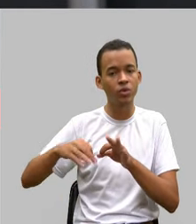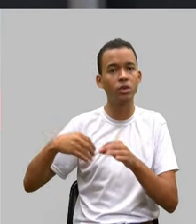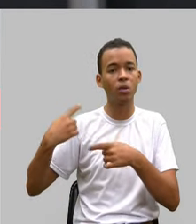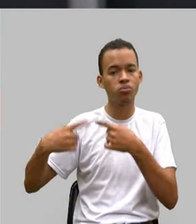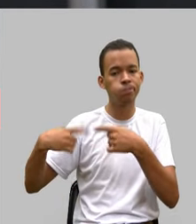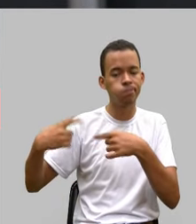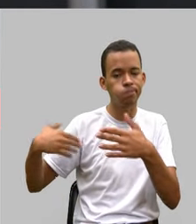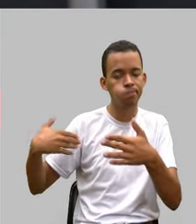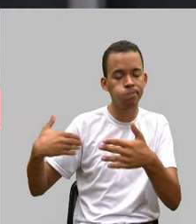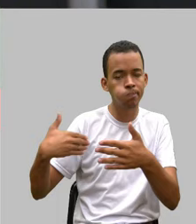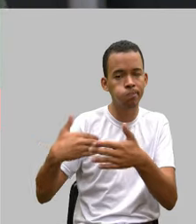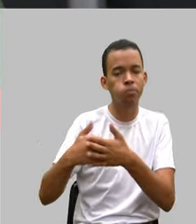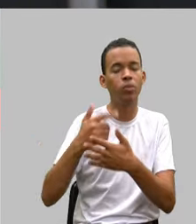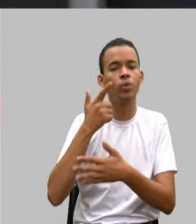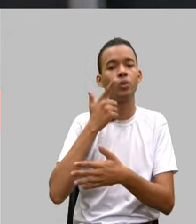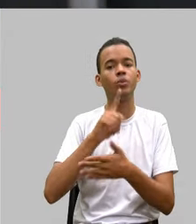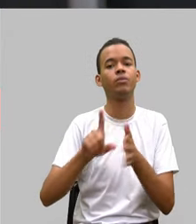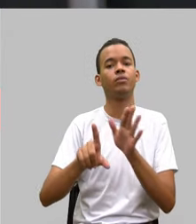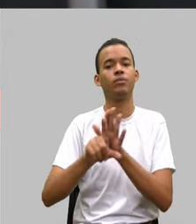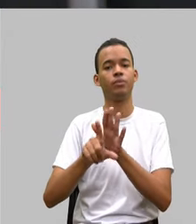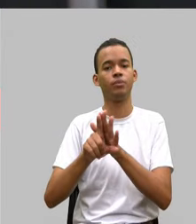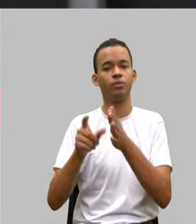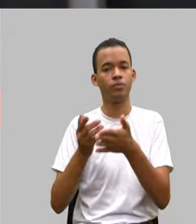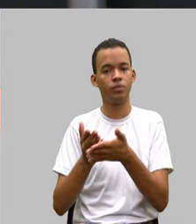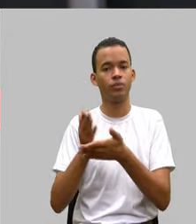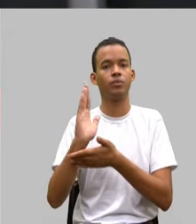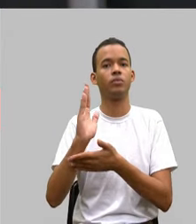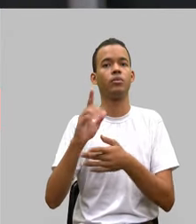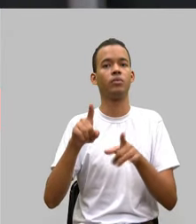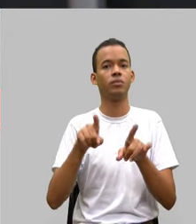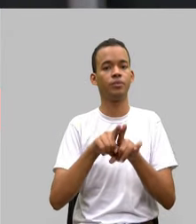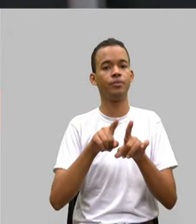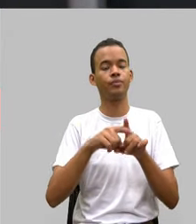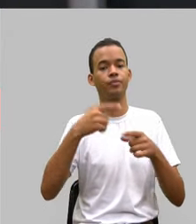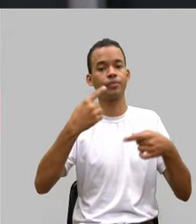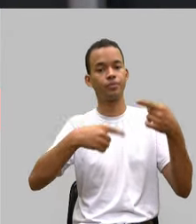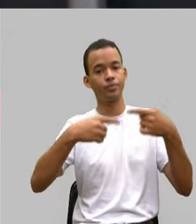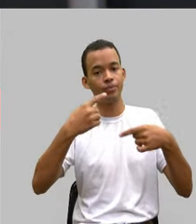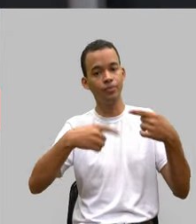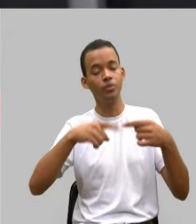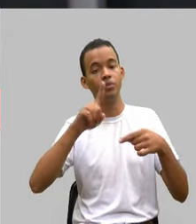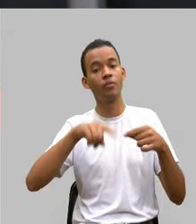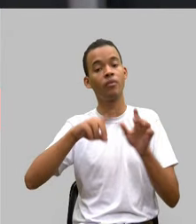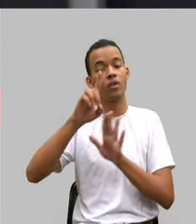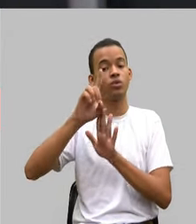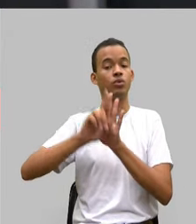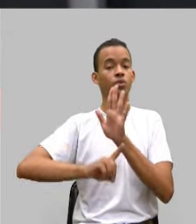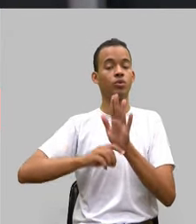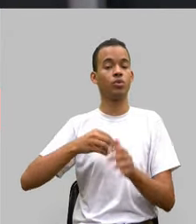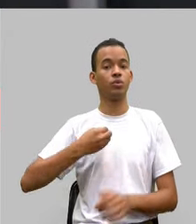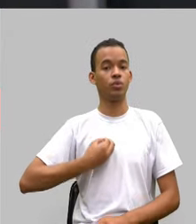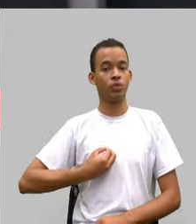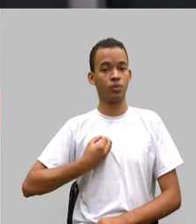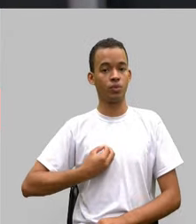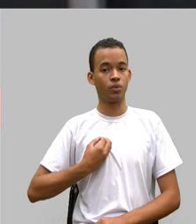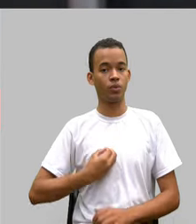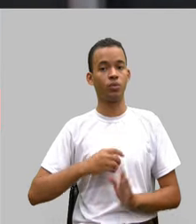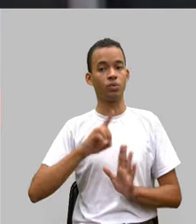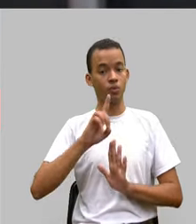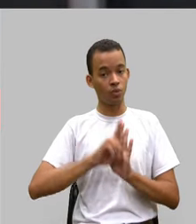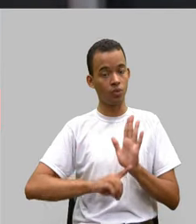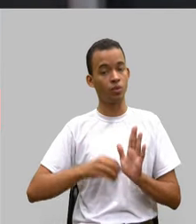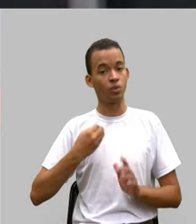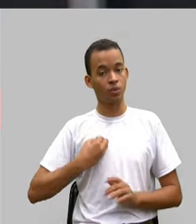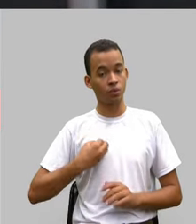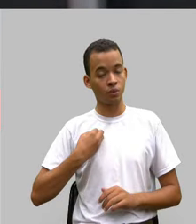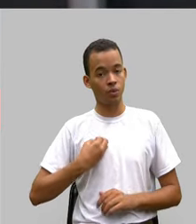eh o que a gente tem que nortear o debate tá é o direito à Vida e a vida é mais importante que a lei